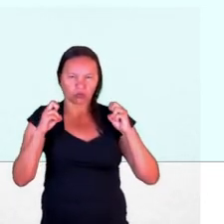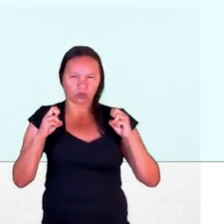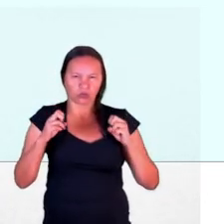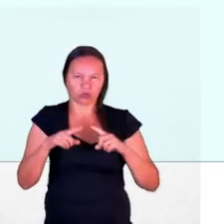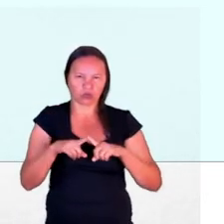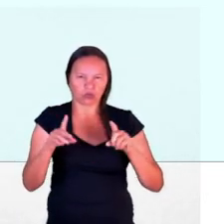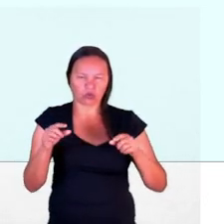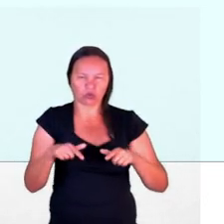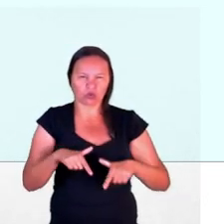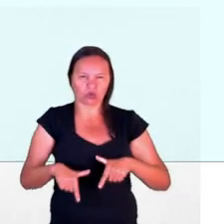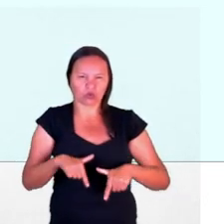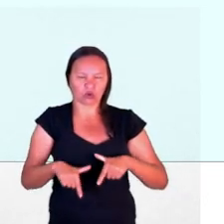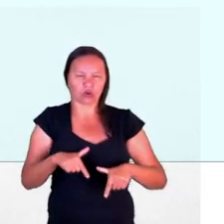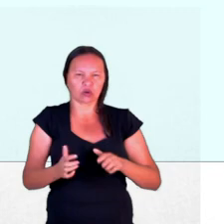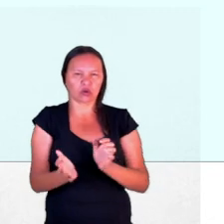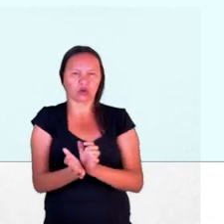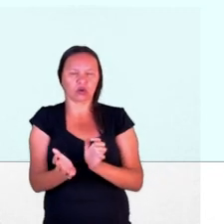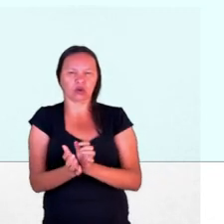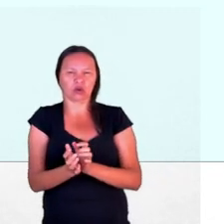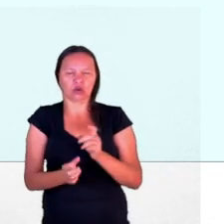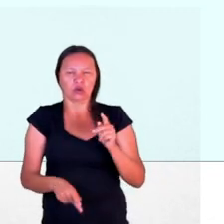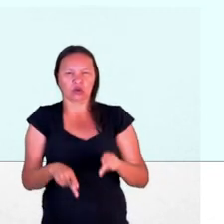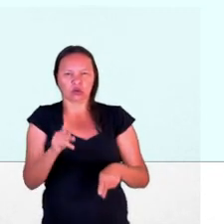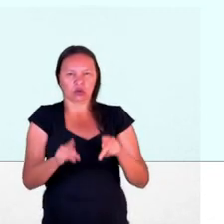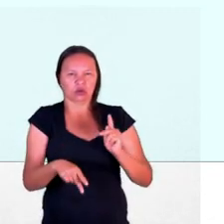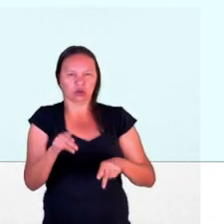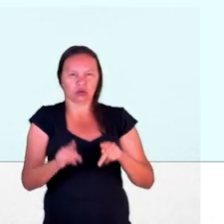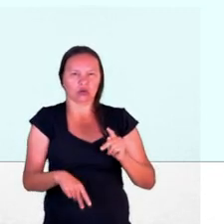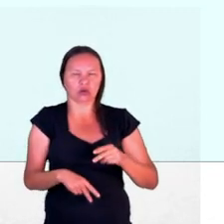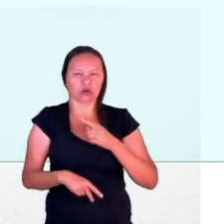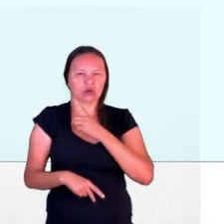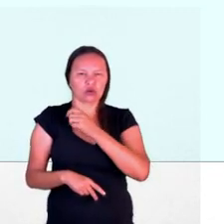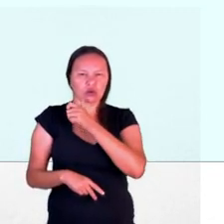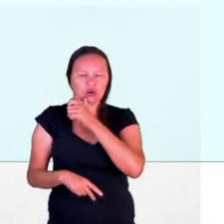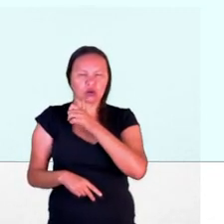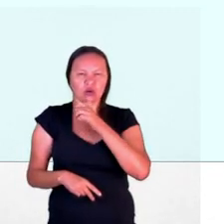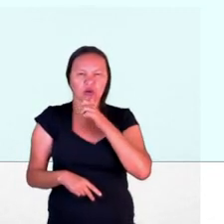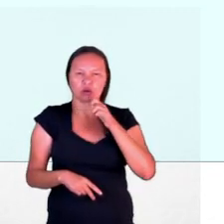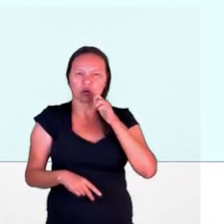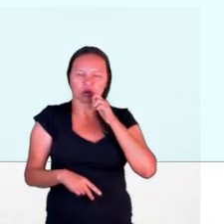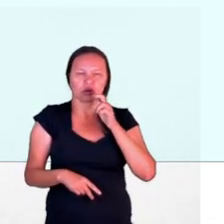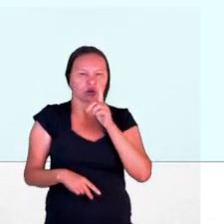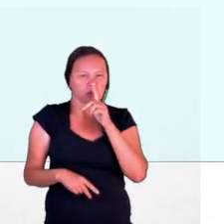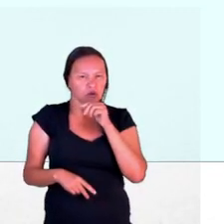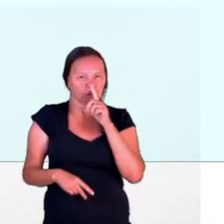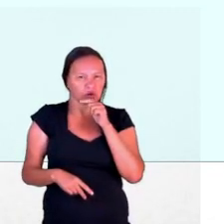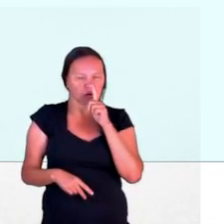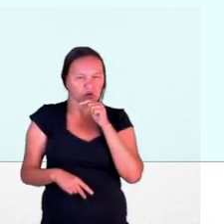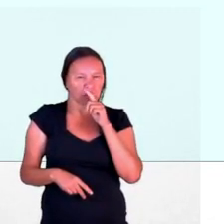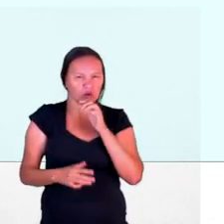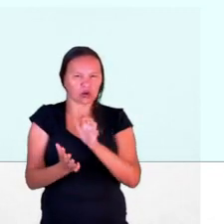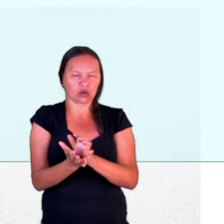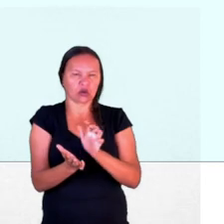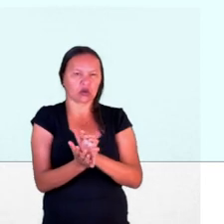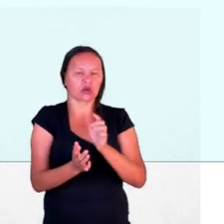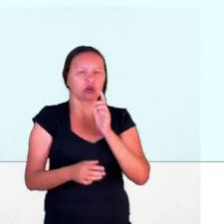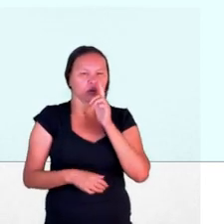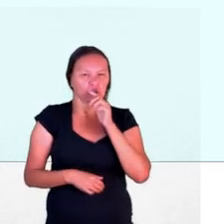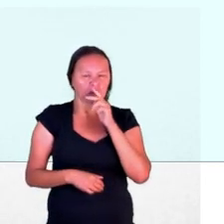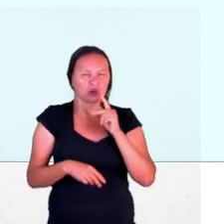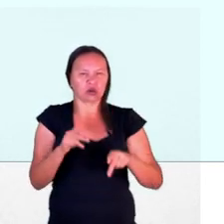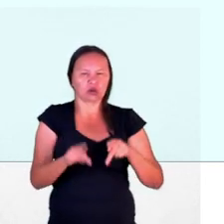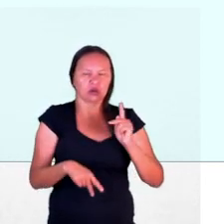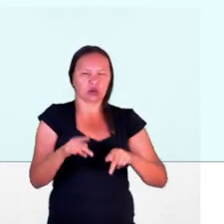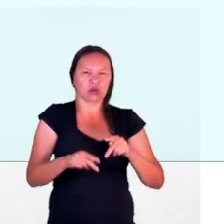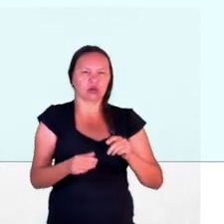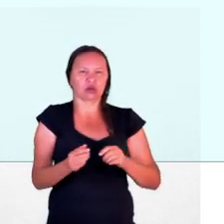grupo de trabalho povos originários Comunidades Quilombolas comunidades ribeirinhas comunidades periféricas que é o GT que eu